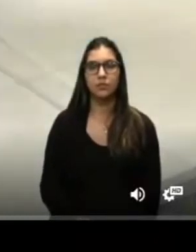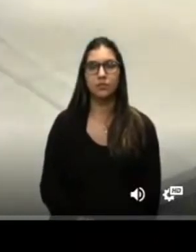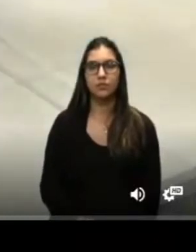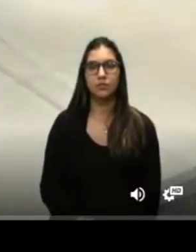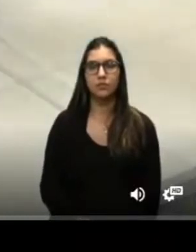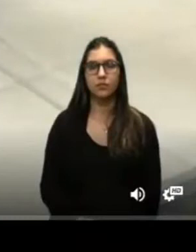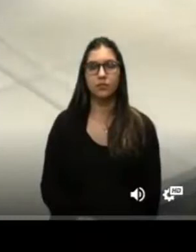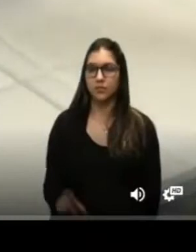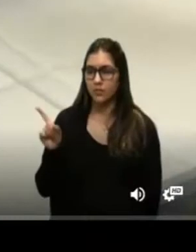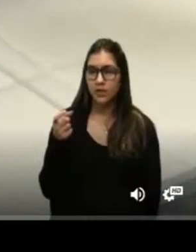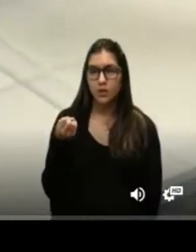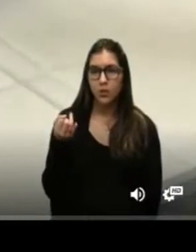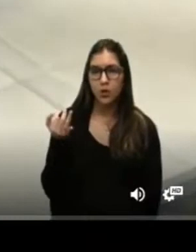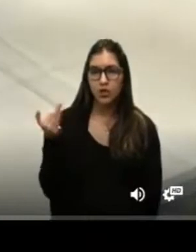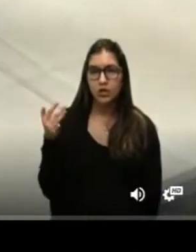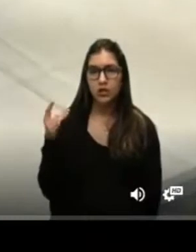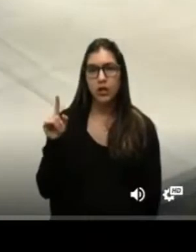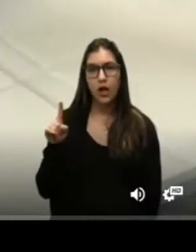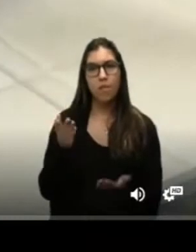As quantidades elas serão pesadas